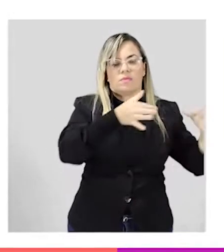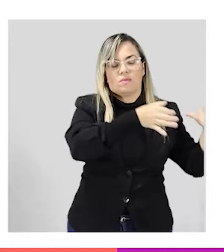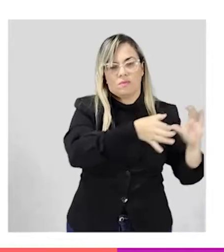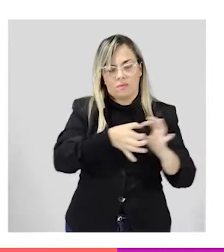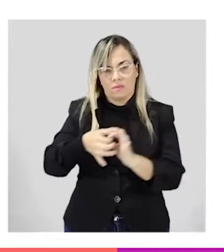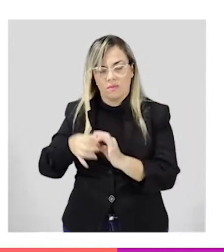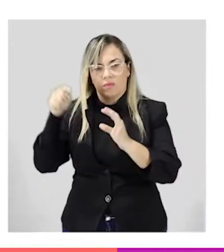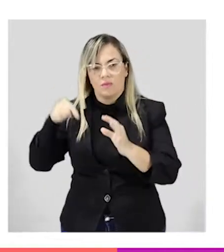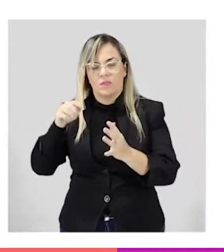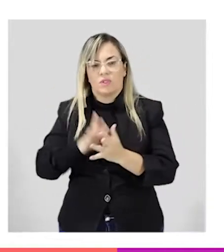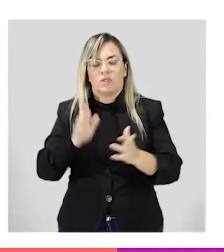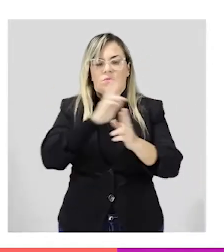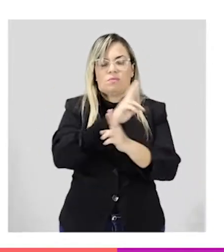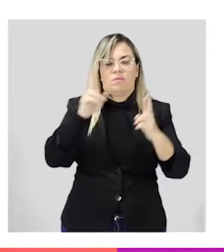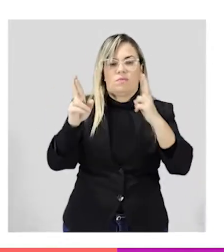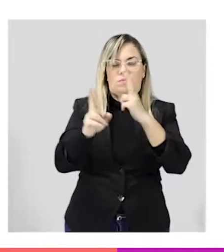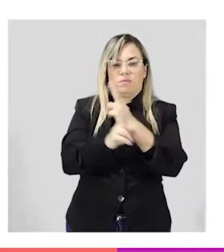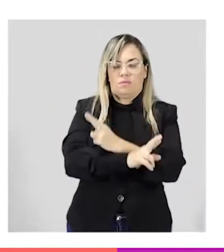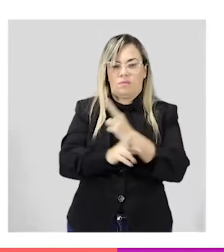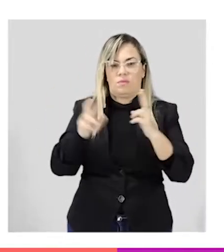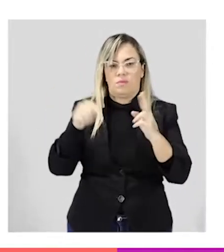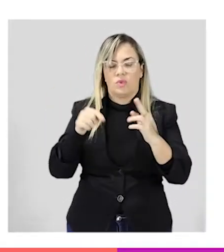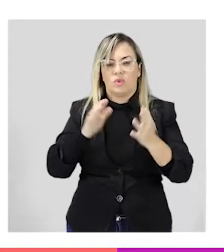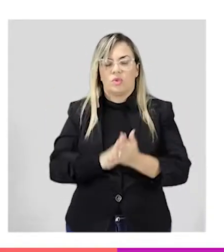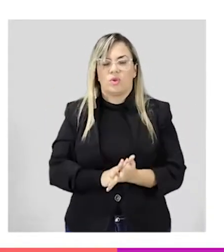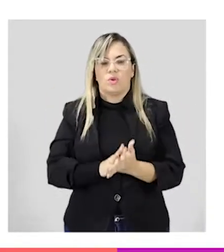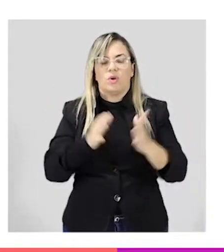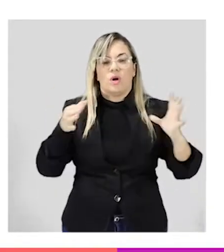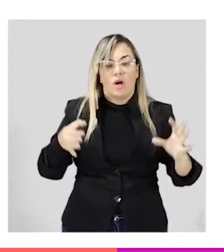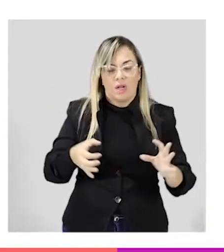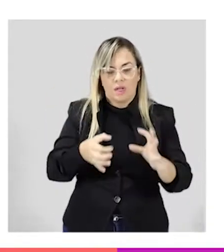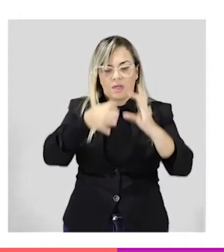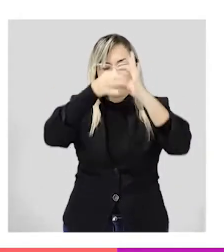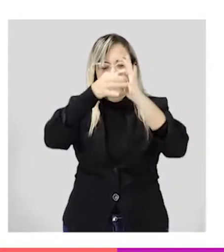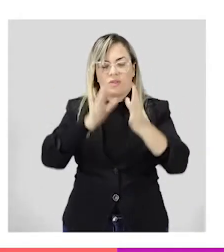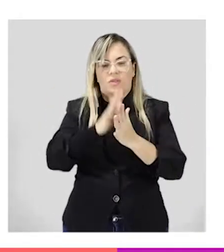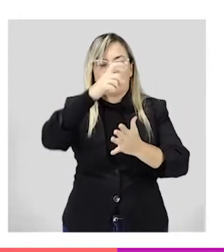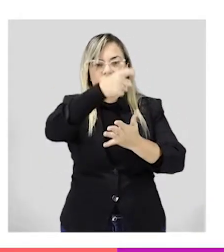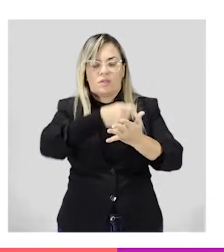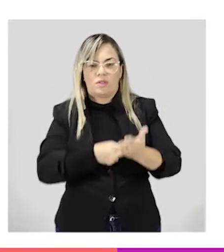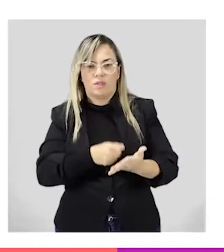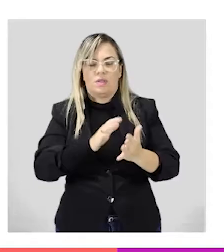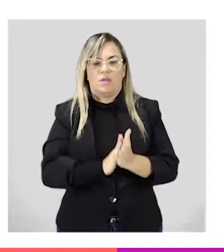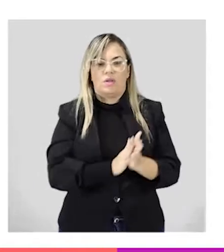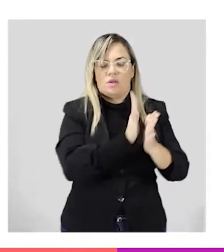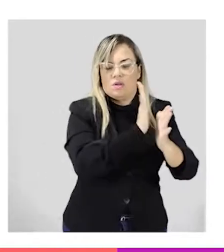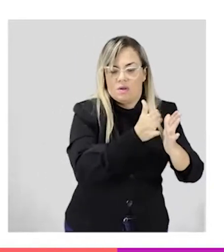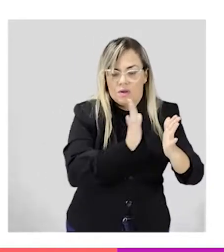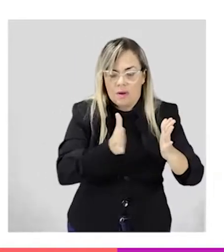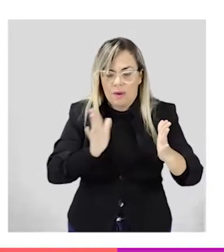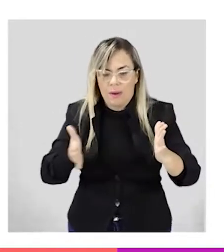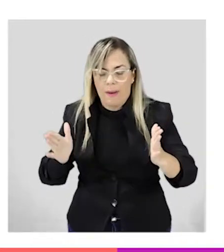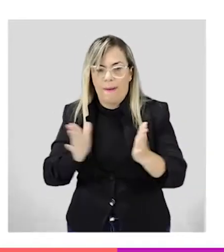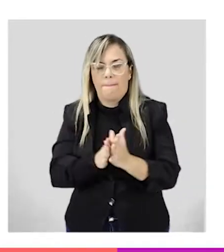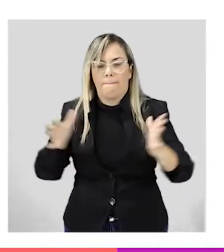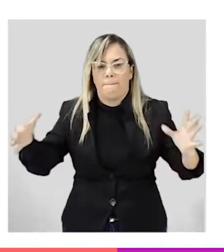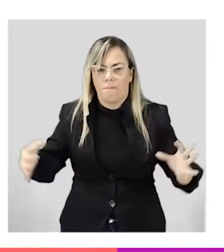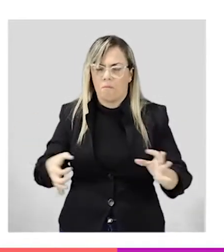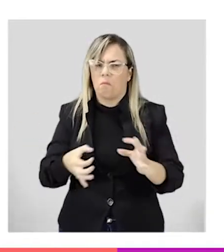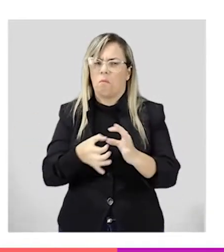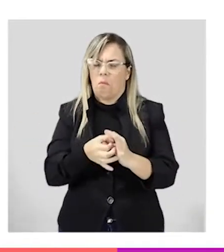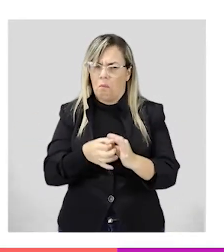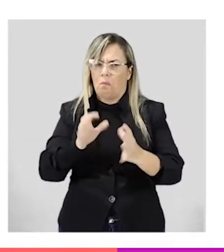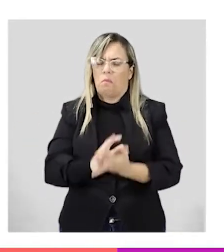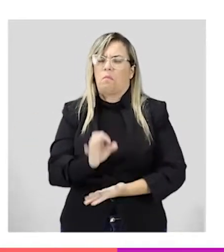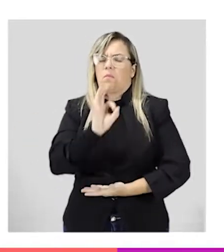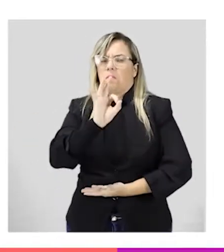se refere ao encadeamento do seu texto, a ordem sequencial e a ligação harmoniosa entre